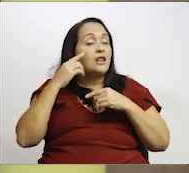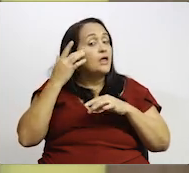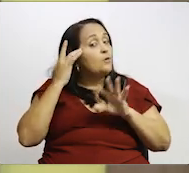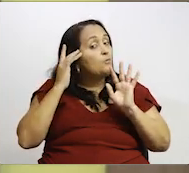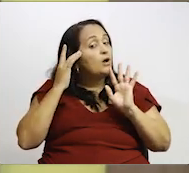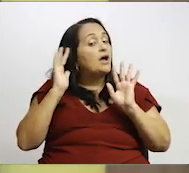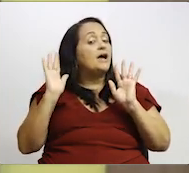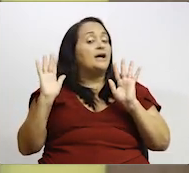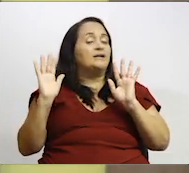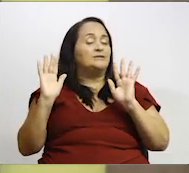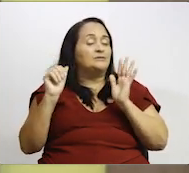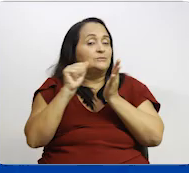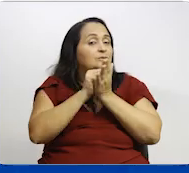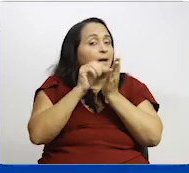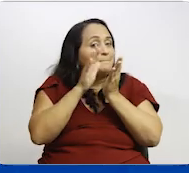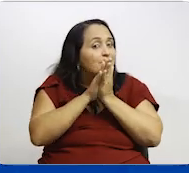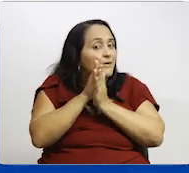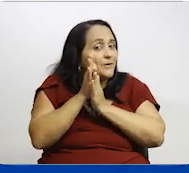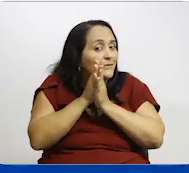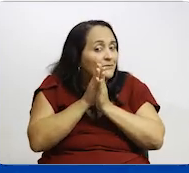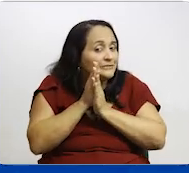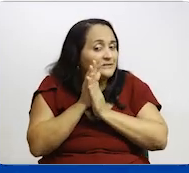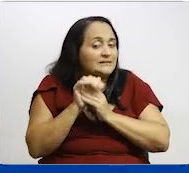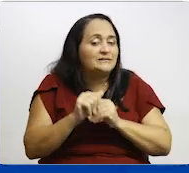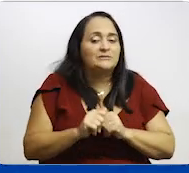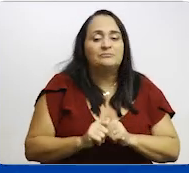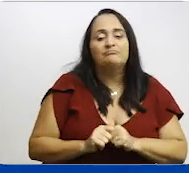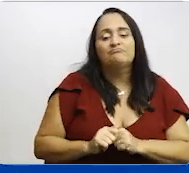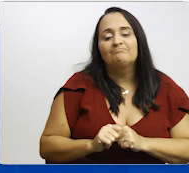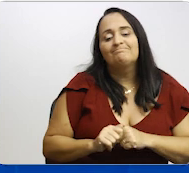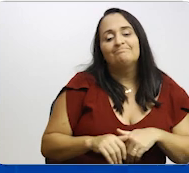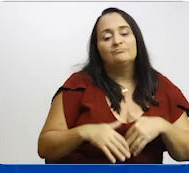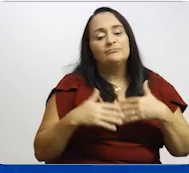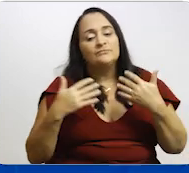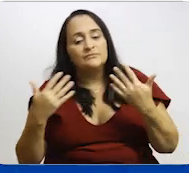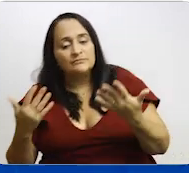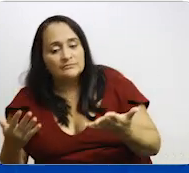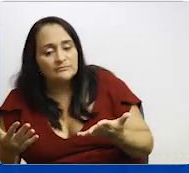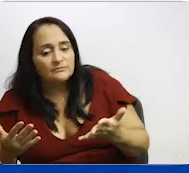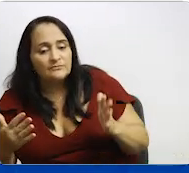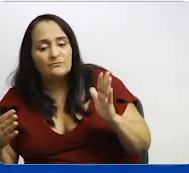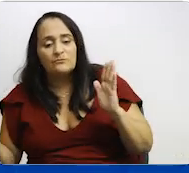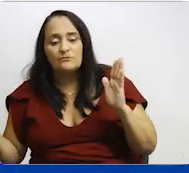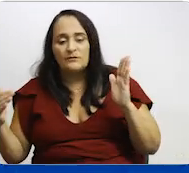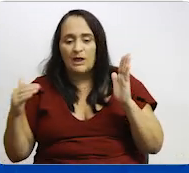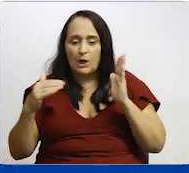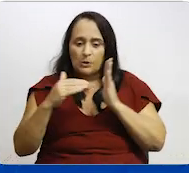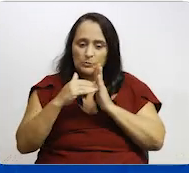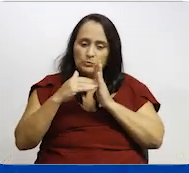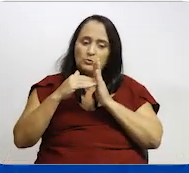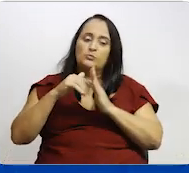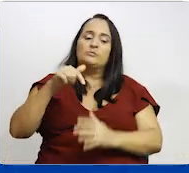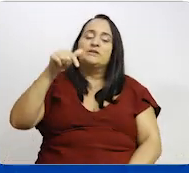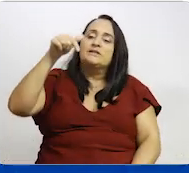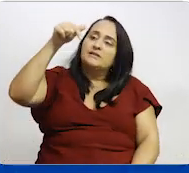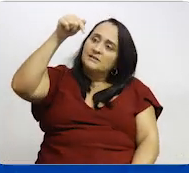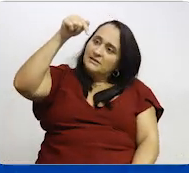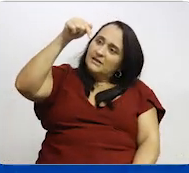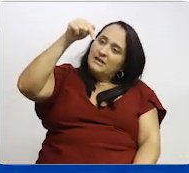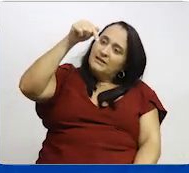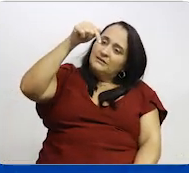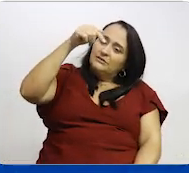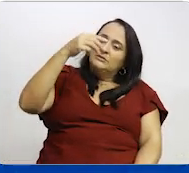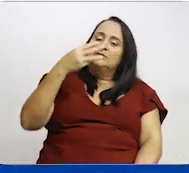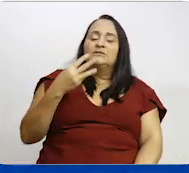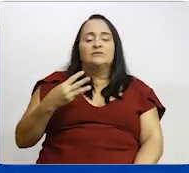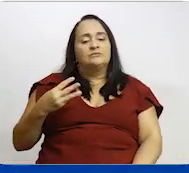Amarela. E a última só nos sobra 7 terços. São 7